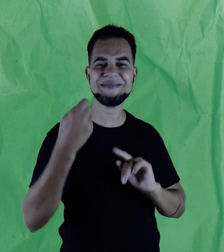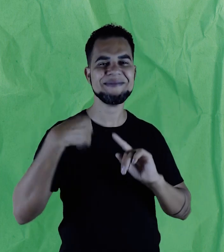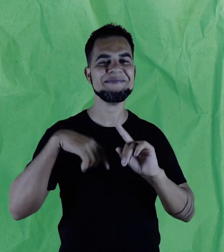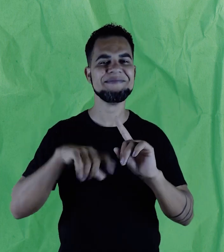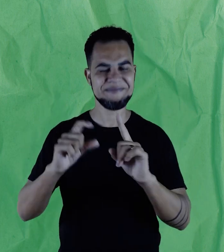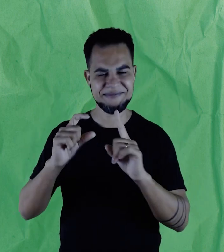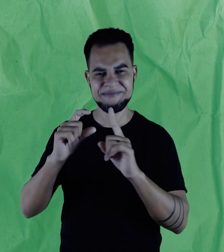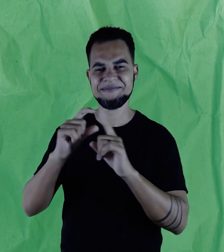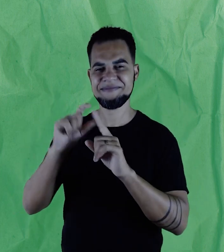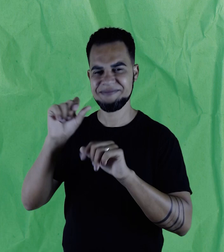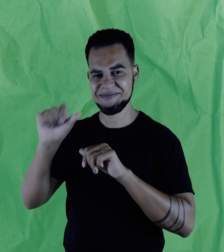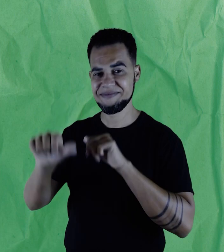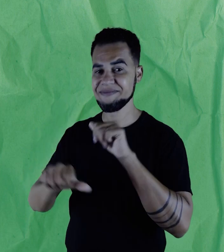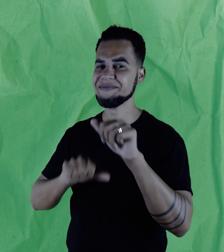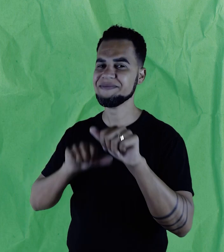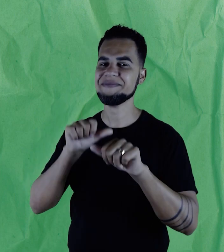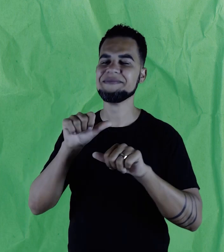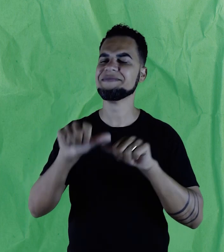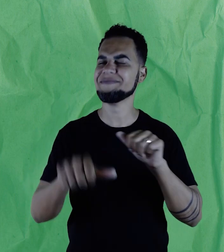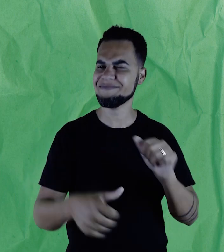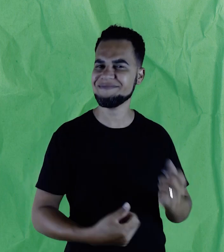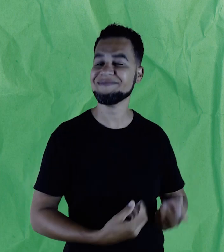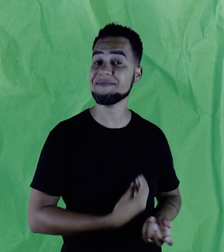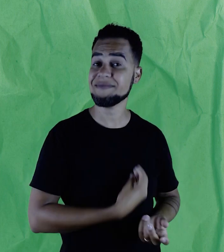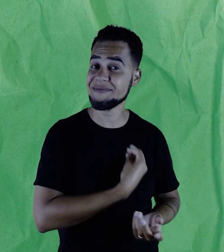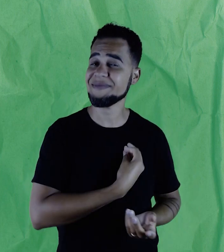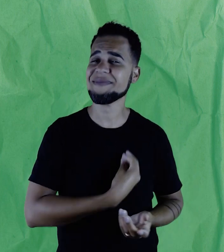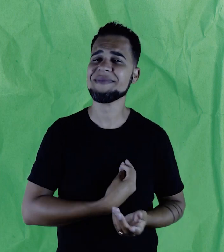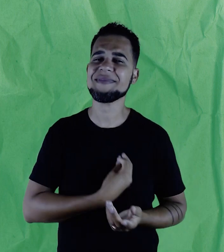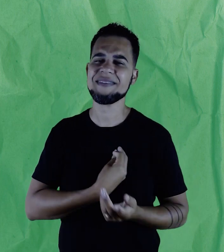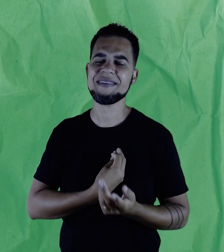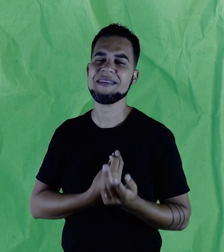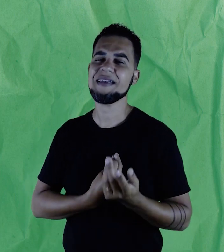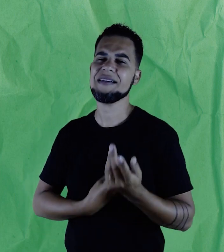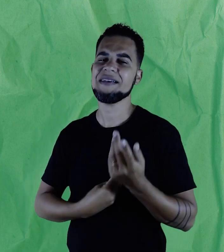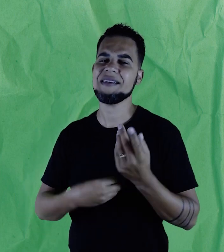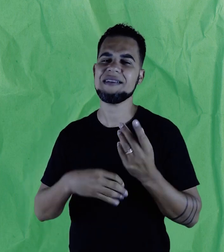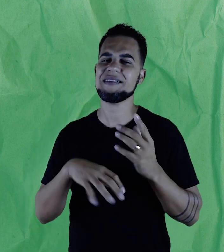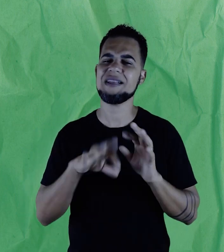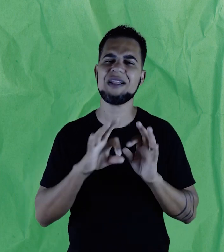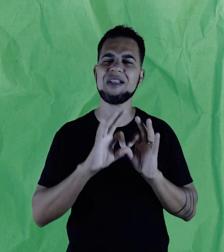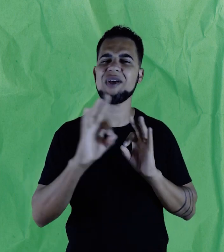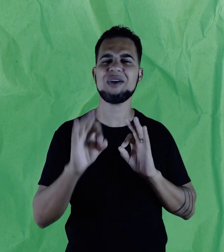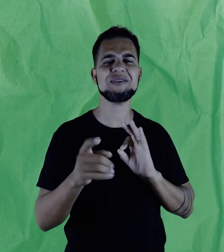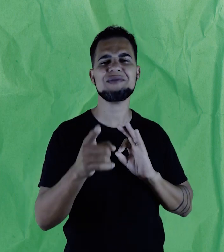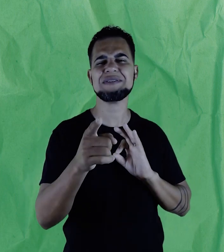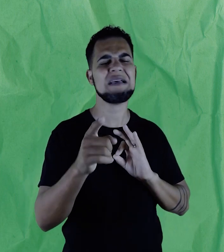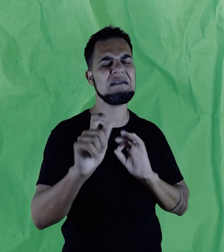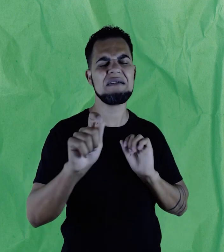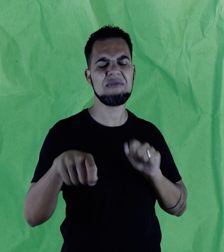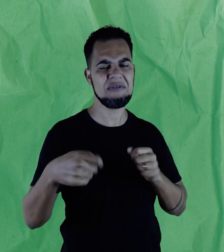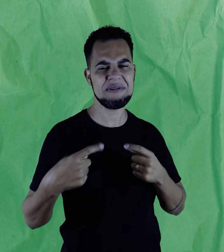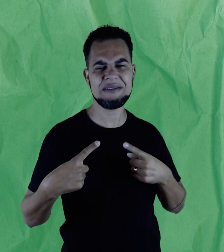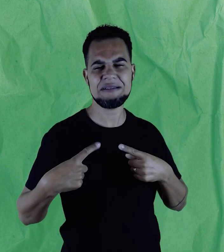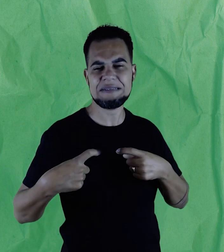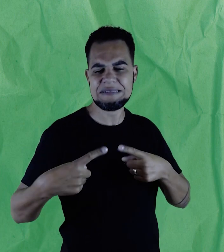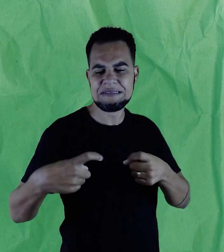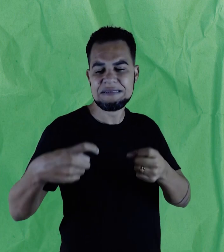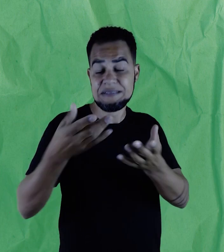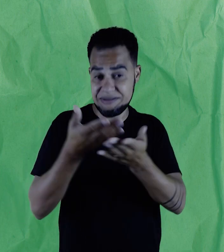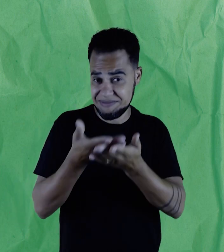vou modificar. A vida sem você é uma guerra